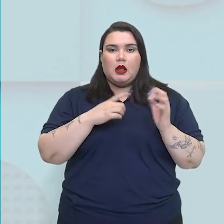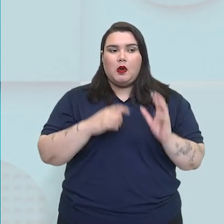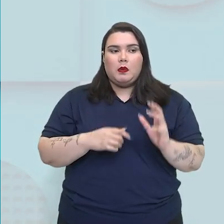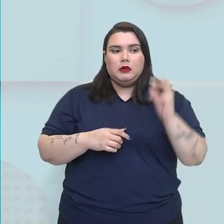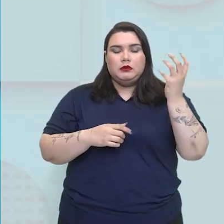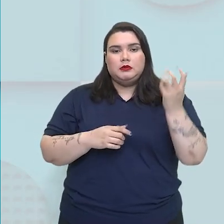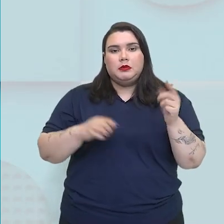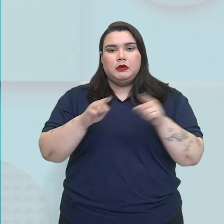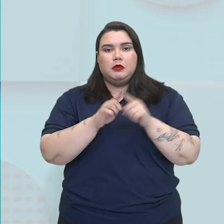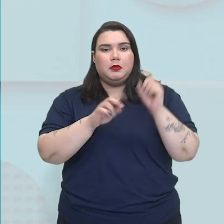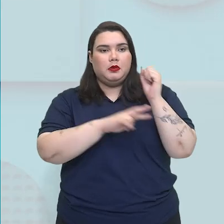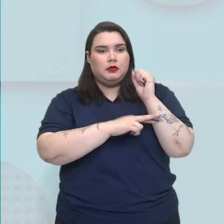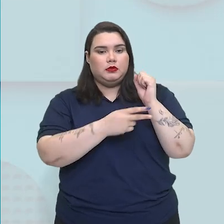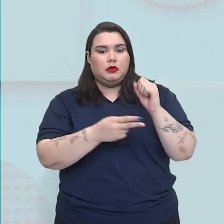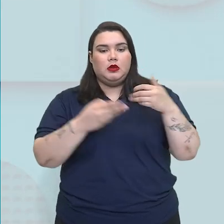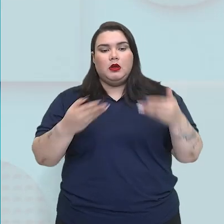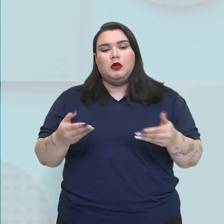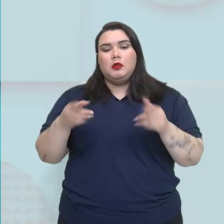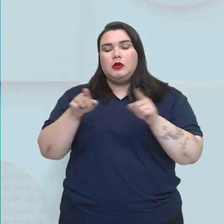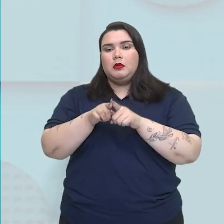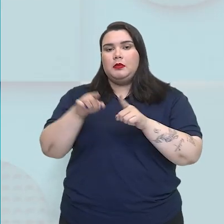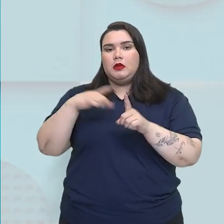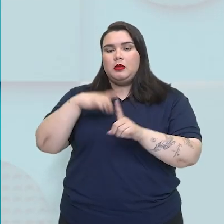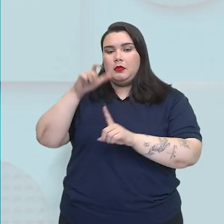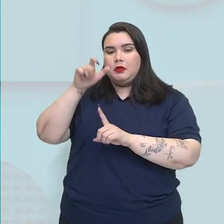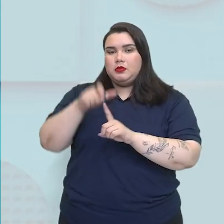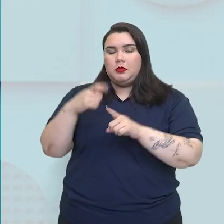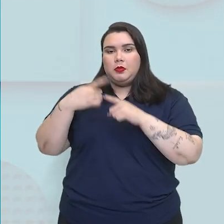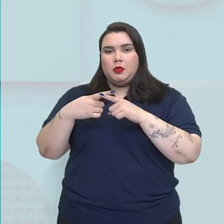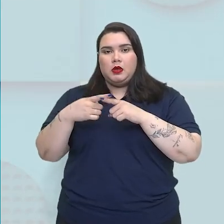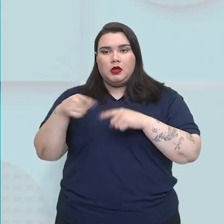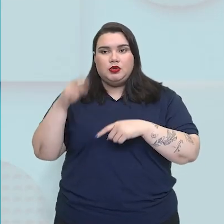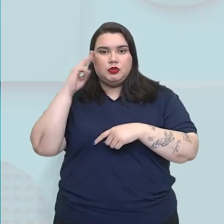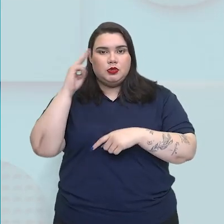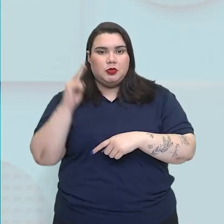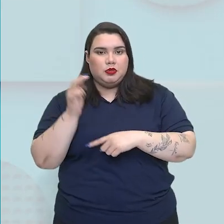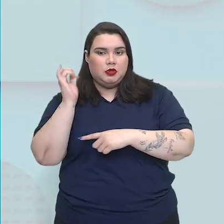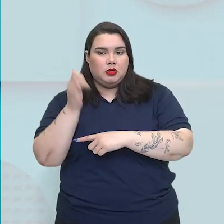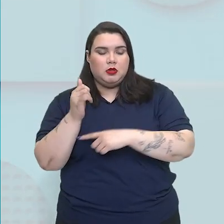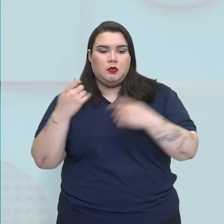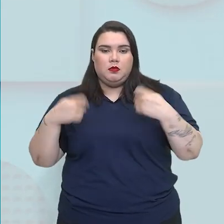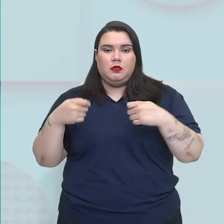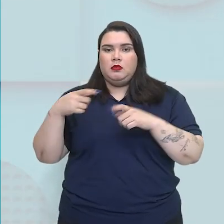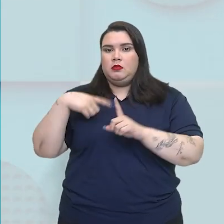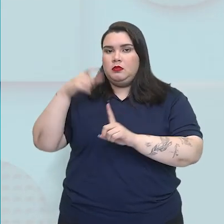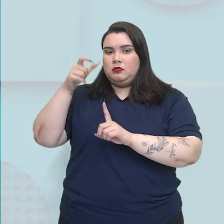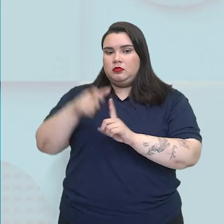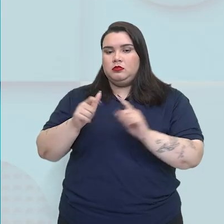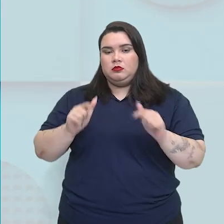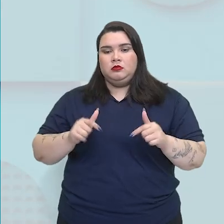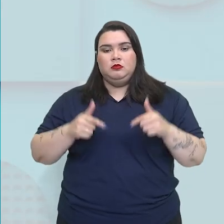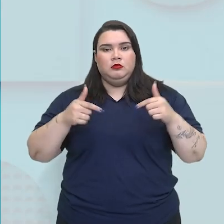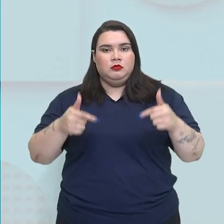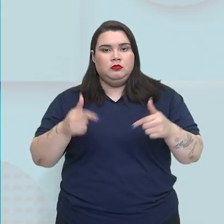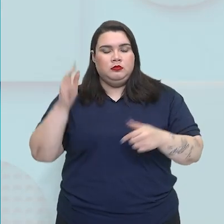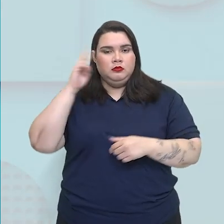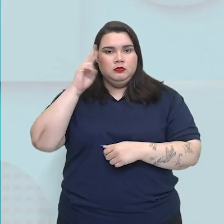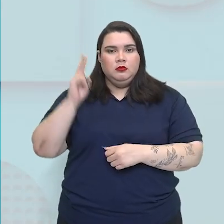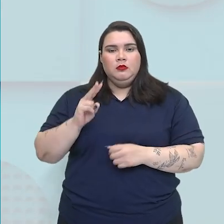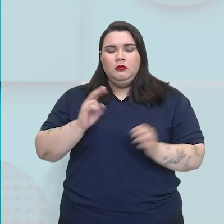E nós temos os personagens, que, como é uma história narrativa, precisa ter os personagens para fazer as ações na